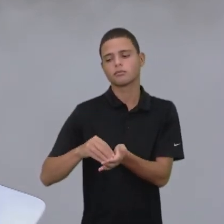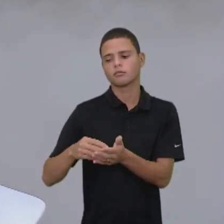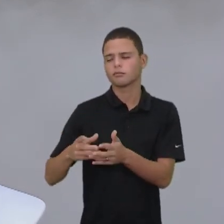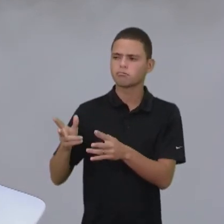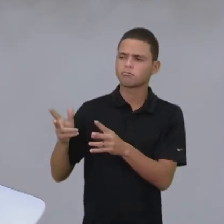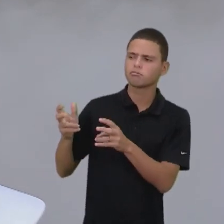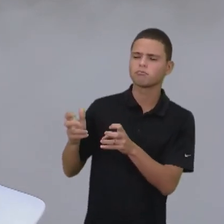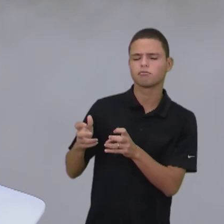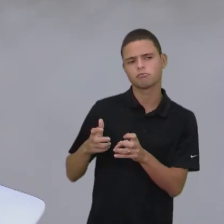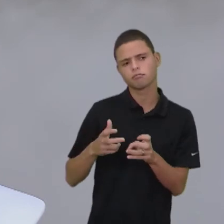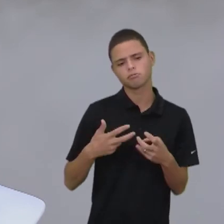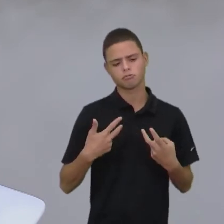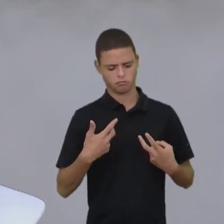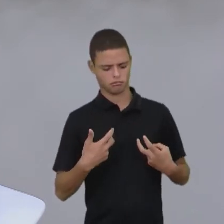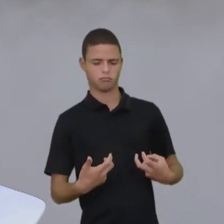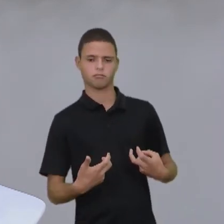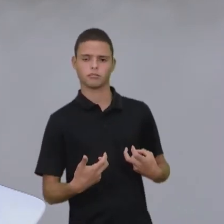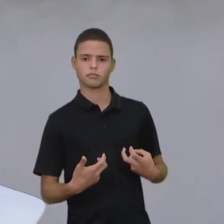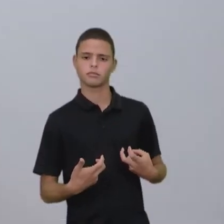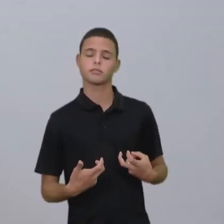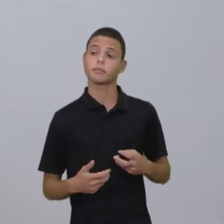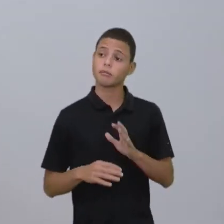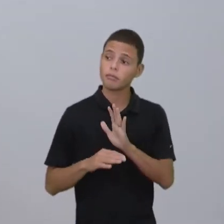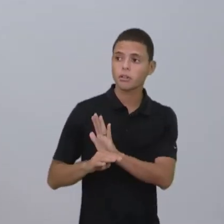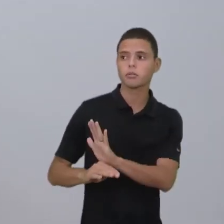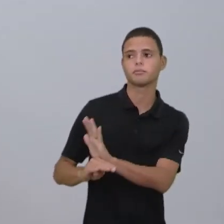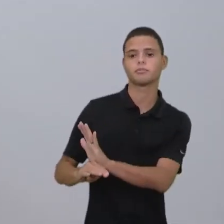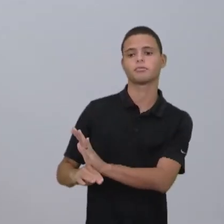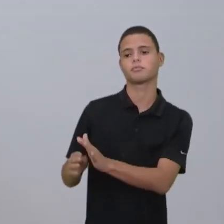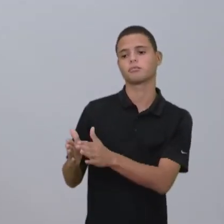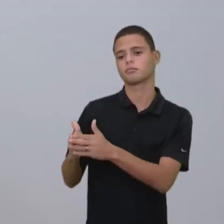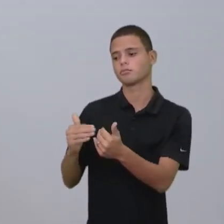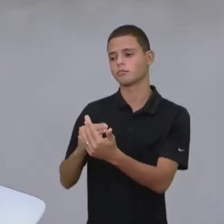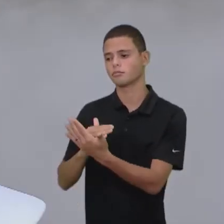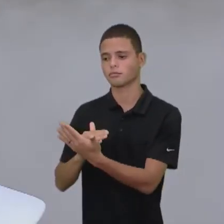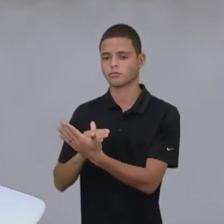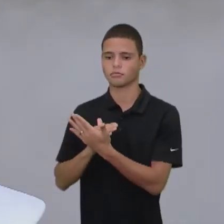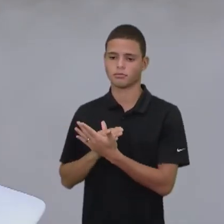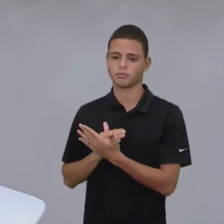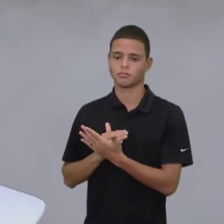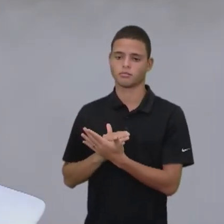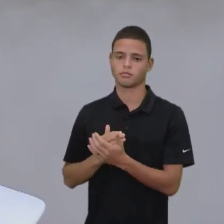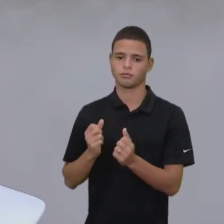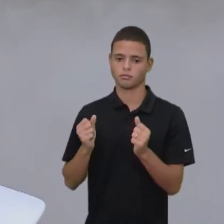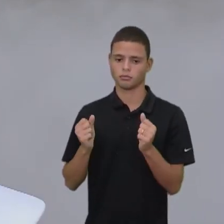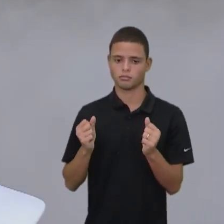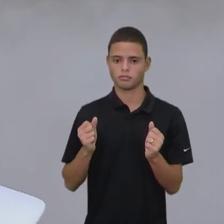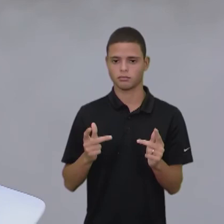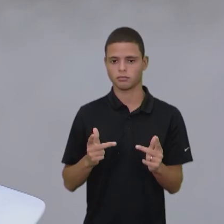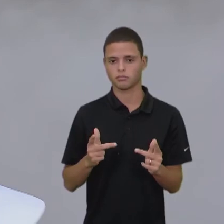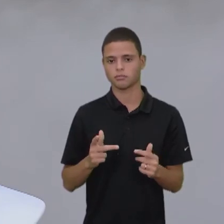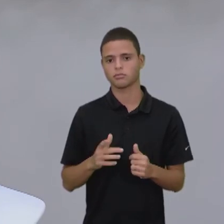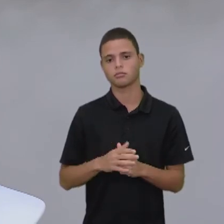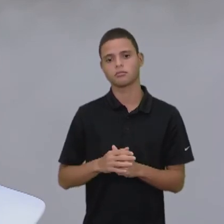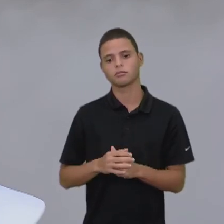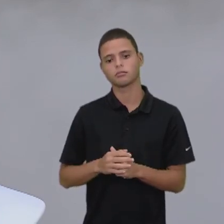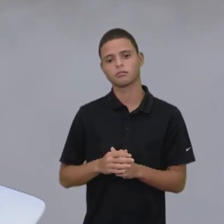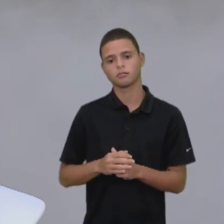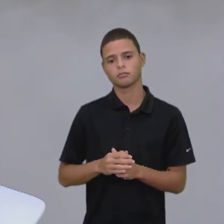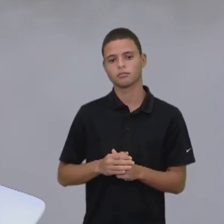ou alguém próximo, né, que estenda a mão, que o ajude, exatamente, que o auxilie, né? E aí, né, a gente vai